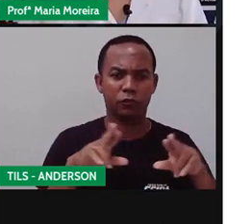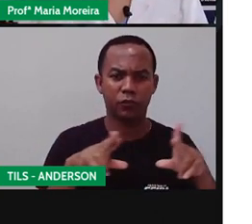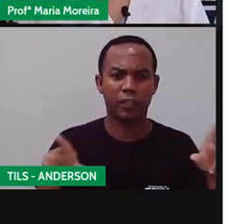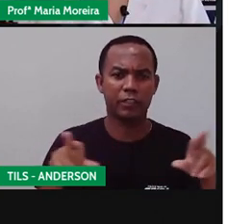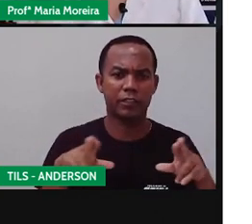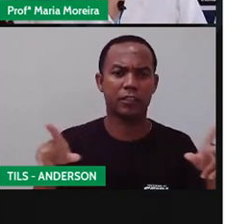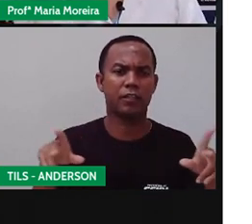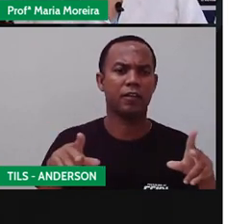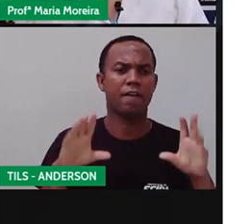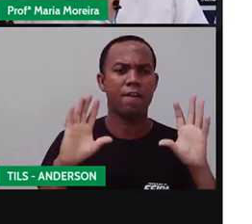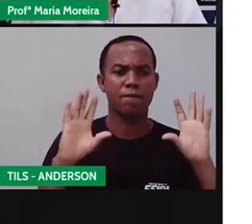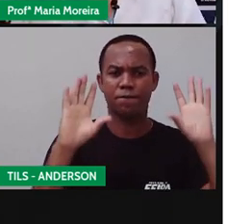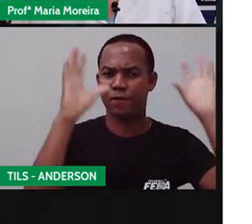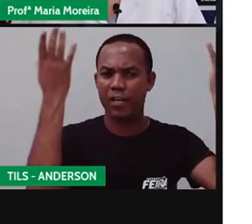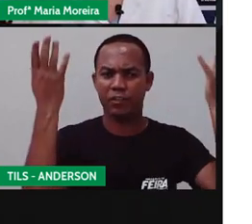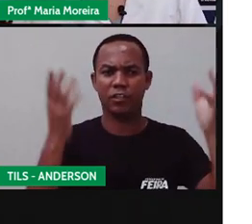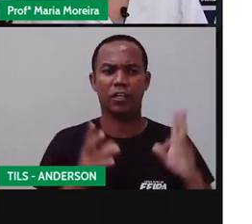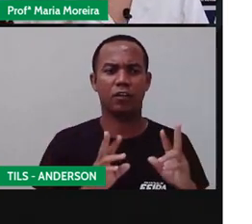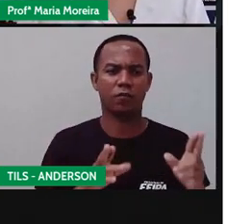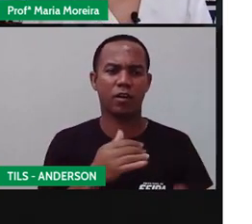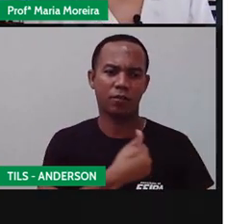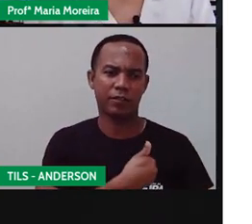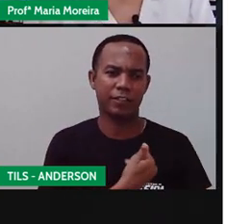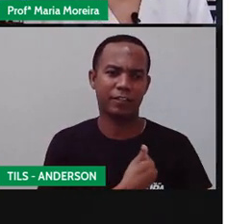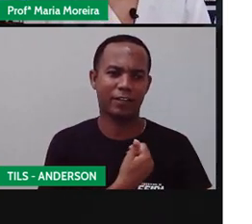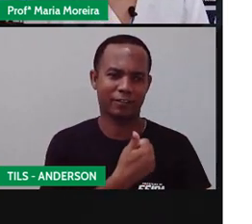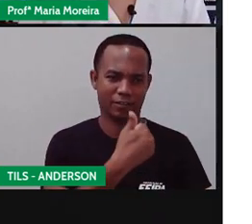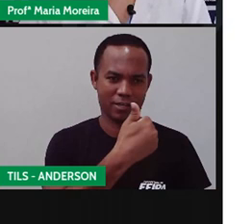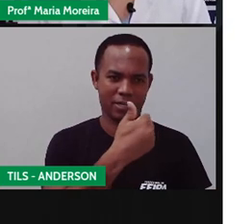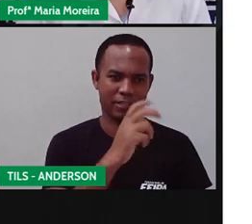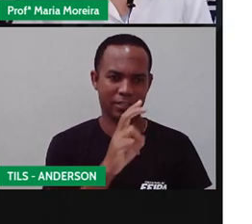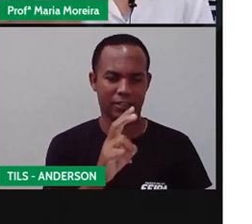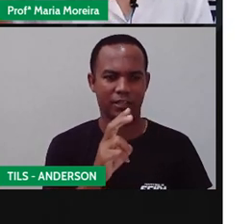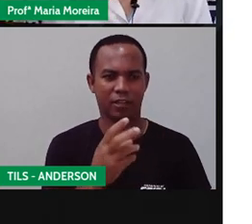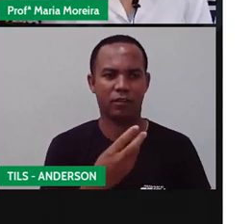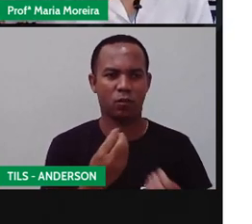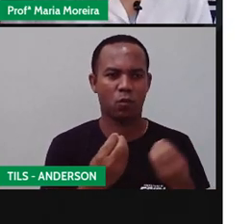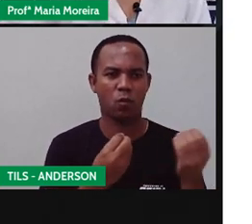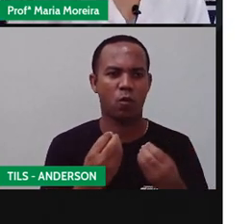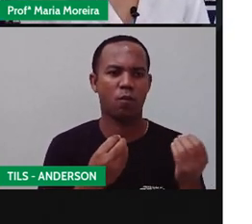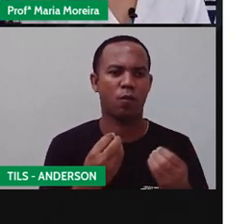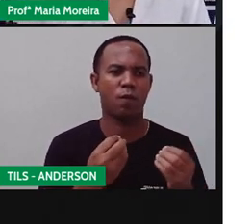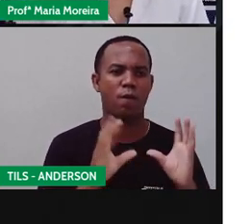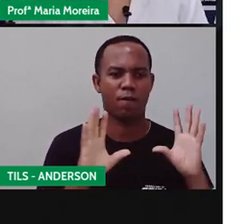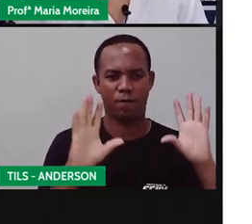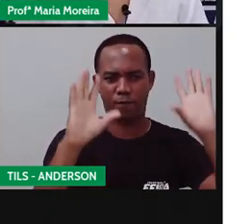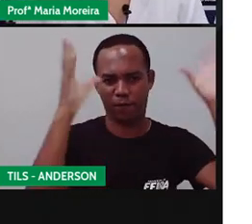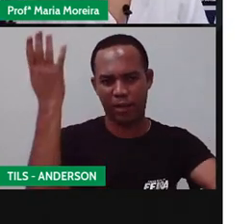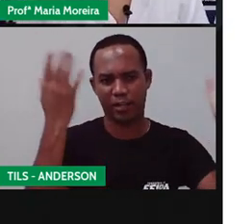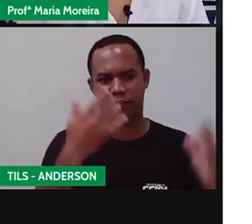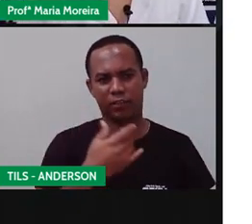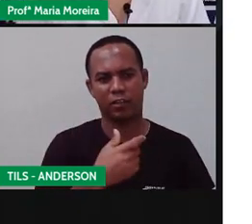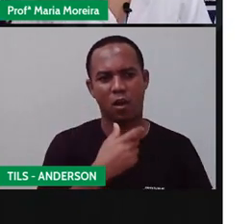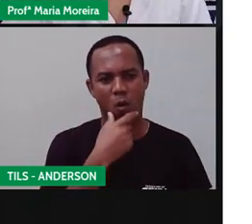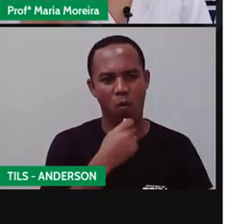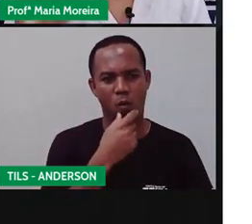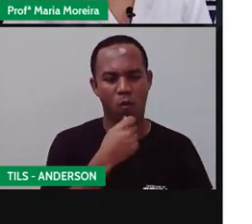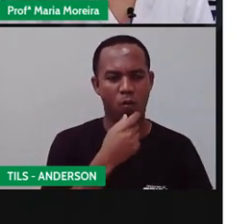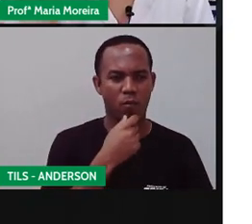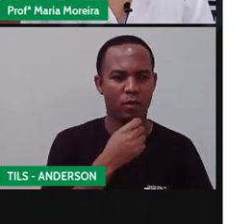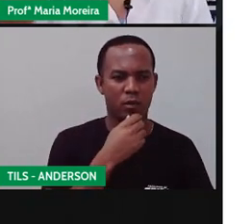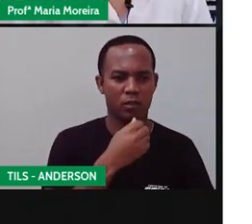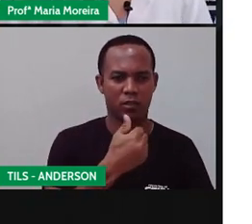Por exemplo, a festa de 15 anos, né, que as meninas gostam e fazem, a festa de 18 anos para a maioria dos rapazes,